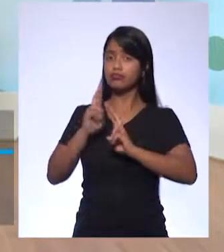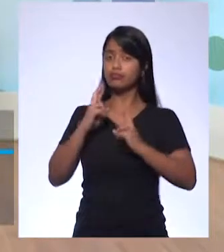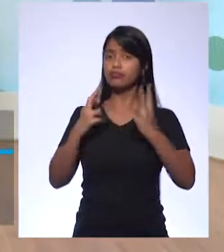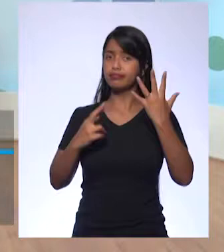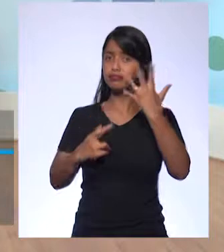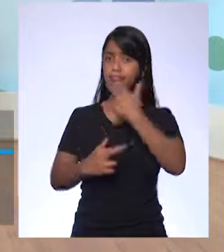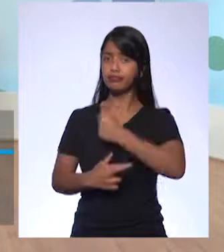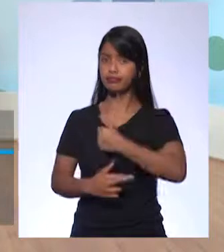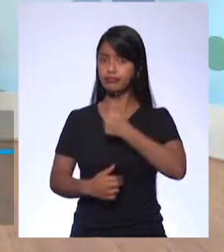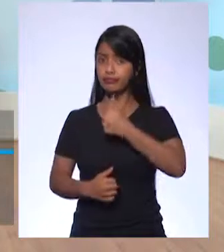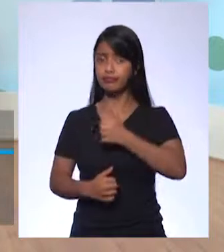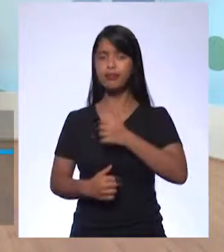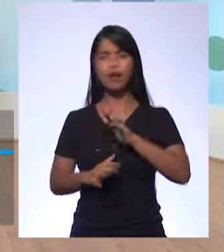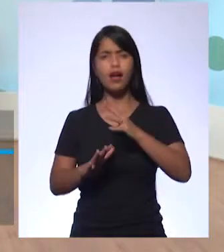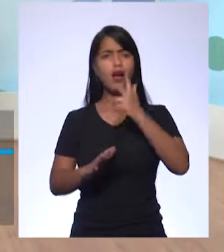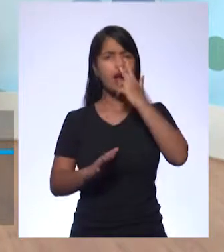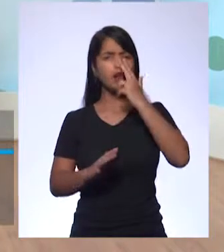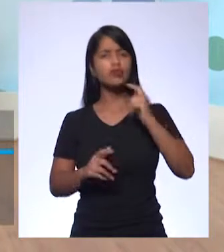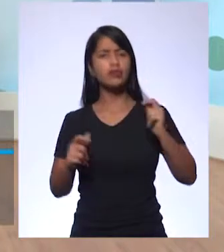dá para a gente montar